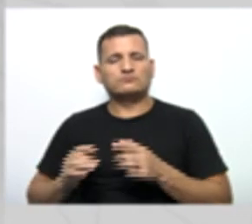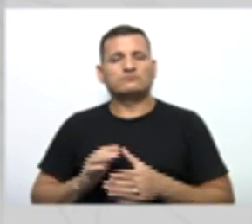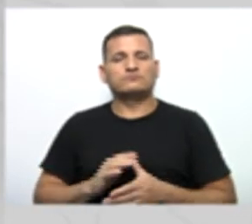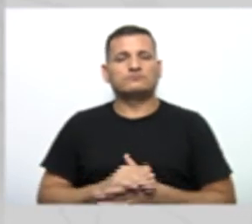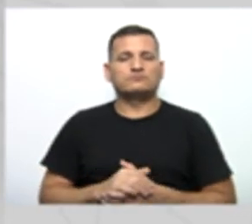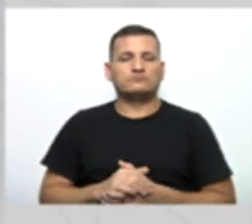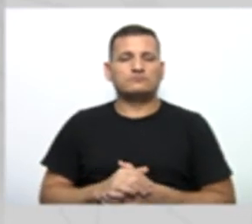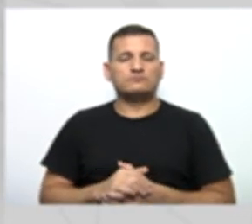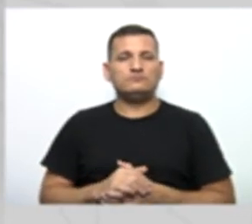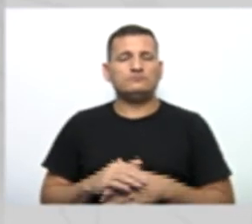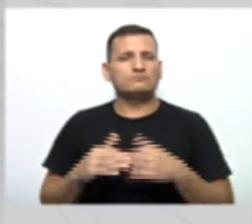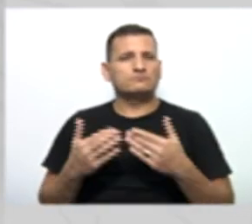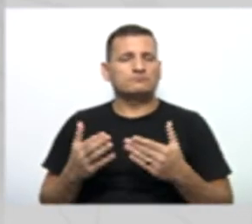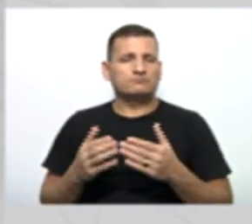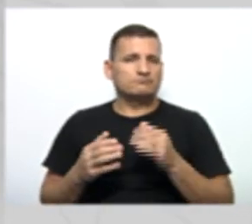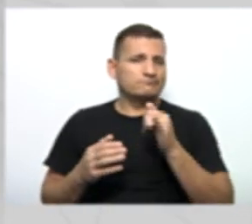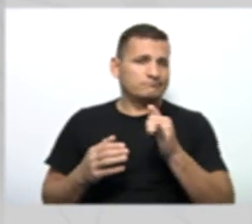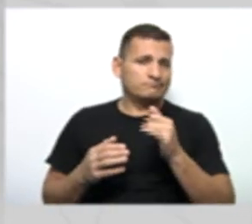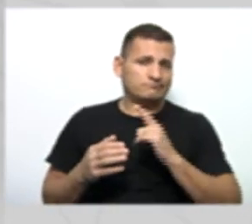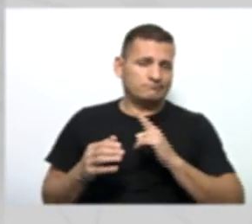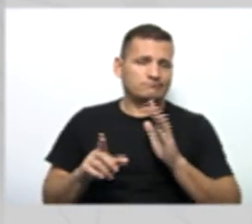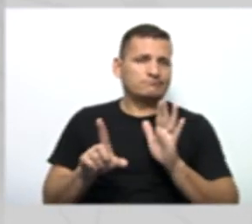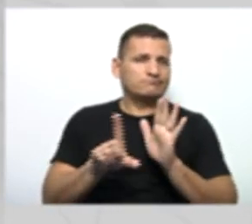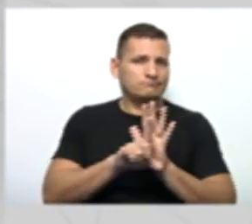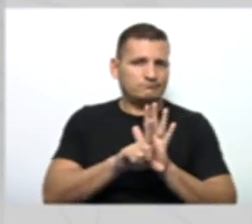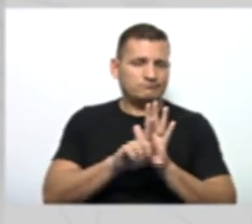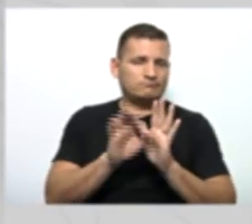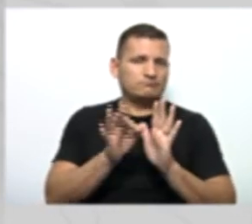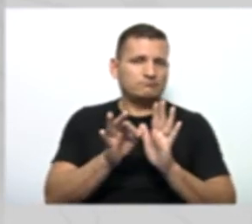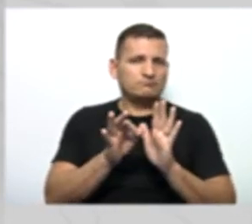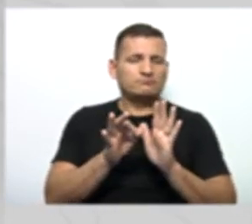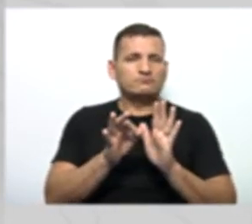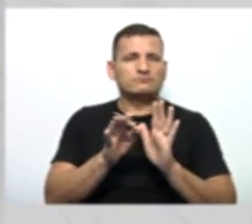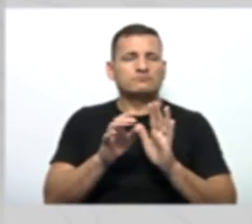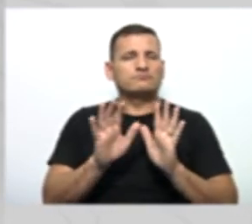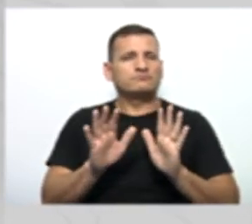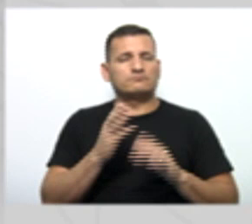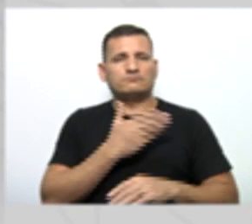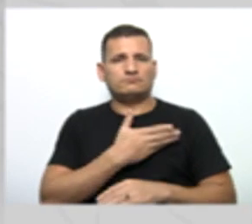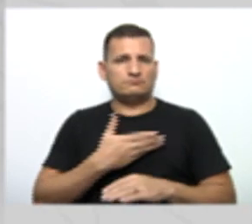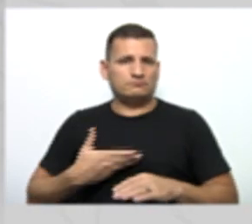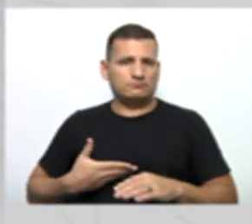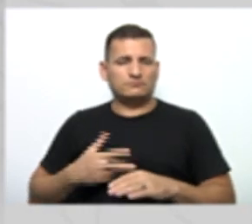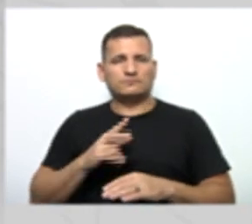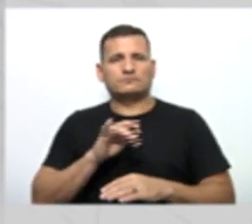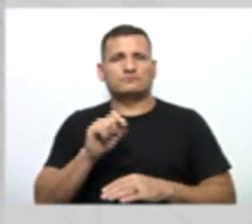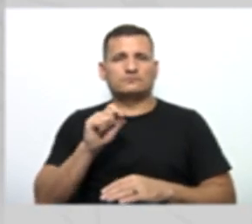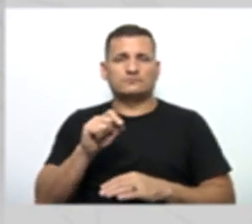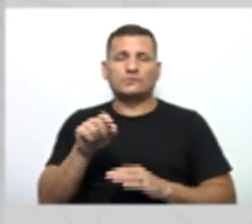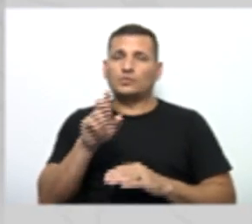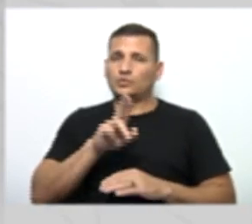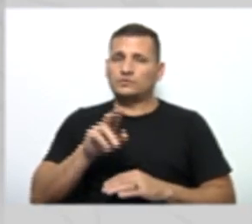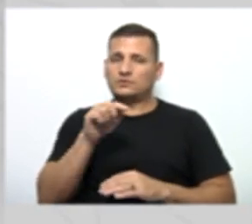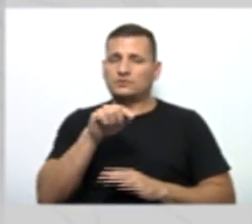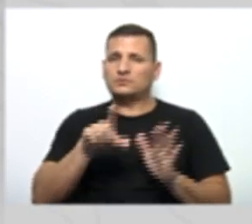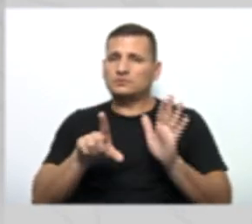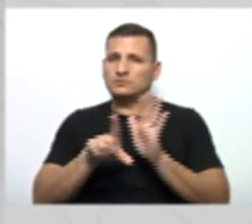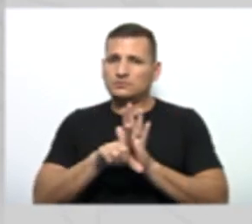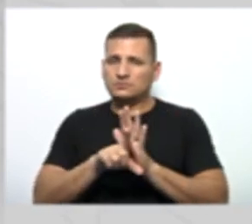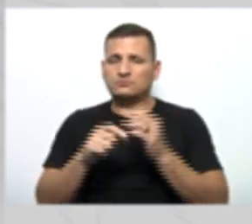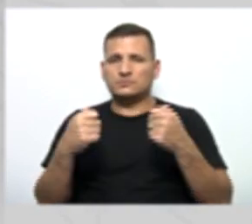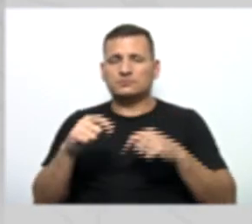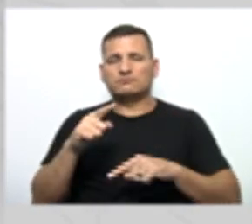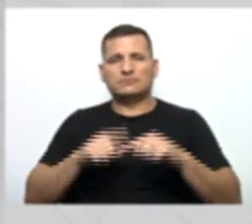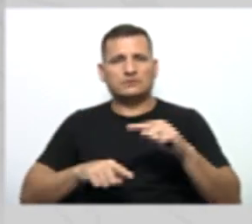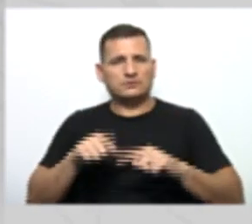Então, não adianta nada ter uma legislação ambiental se o governo que vai aplicar essa legislação não dispor de